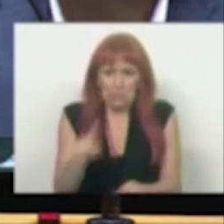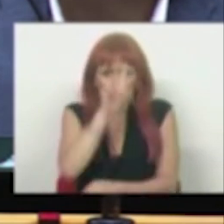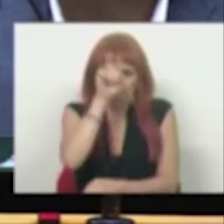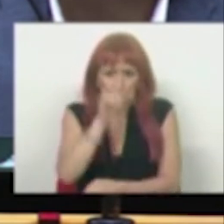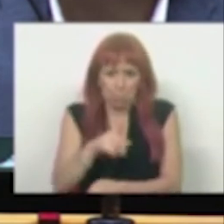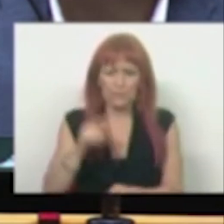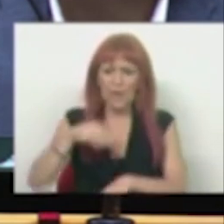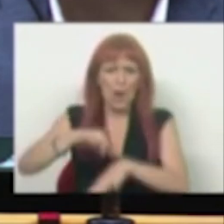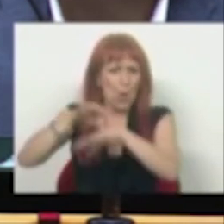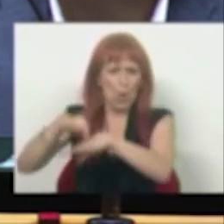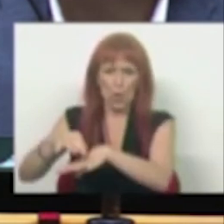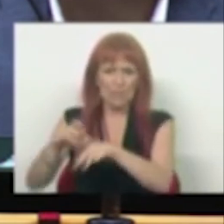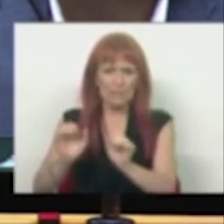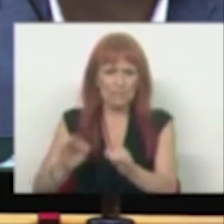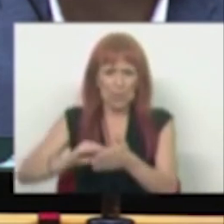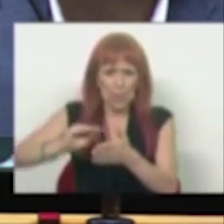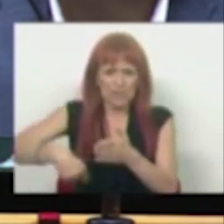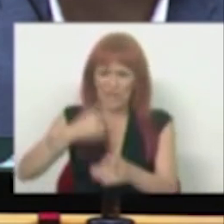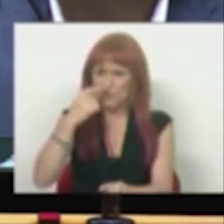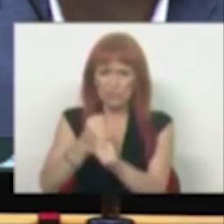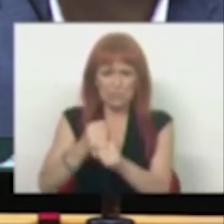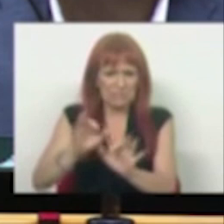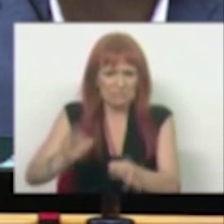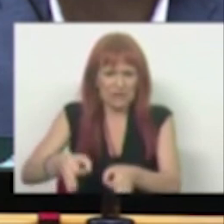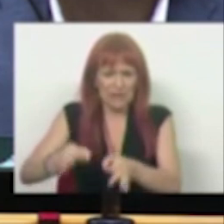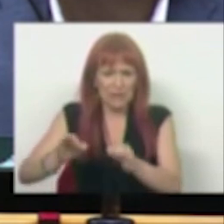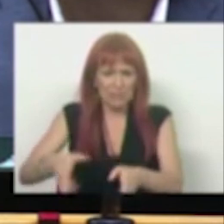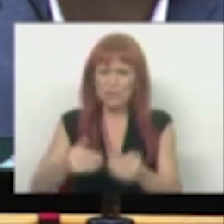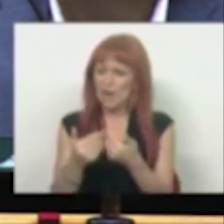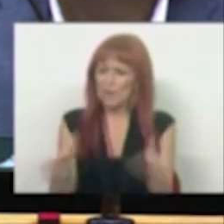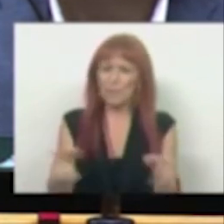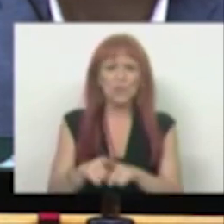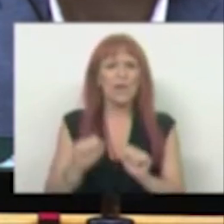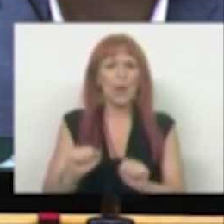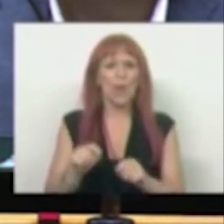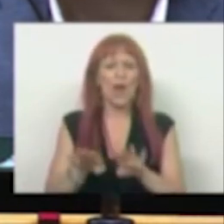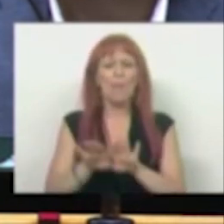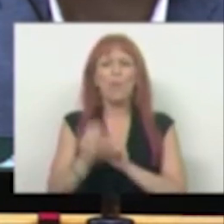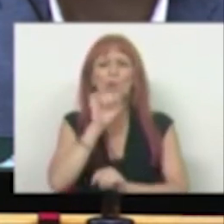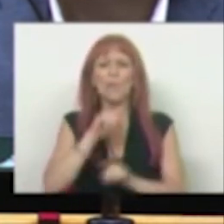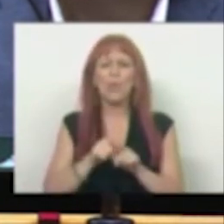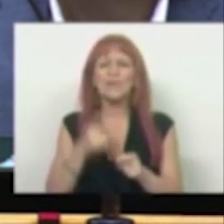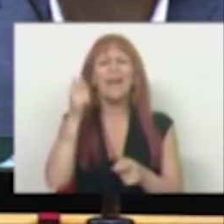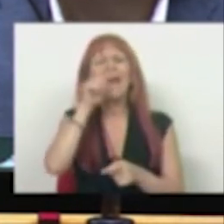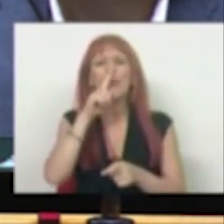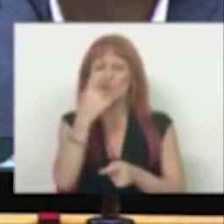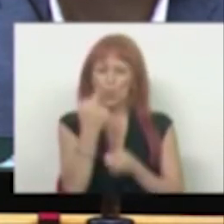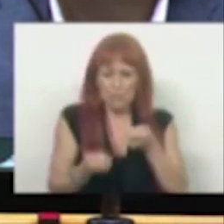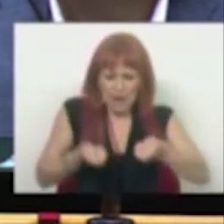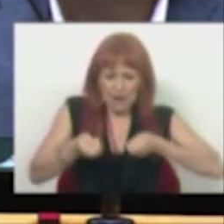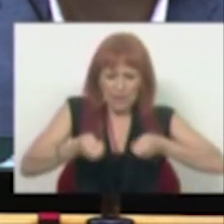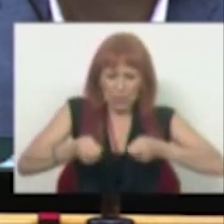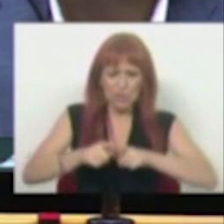a Uber já não tem de fazer contratos com os trabalhadores, reabrindo-se, aliás, a porta à figura do intermediário.